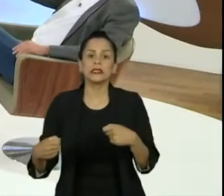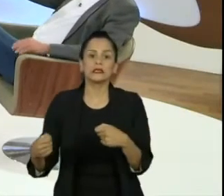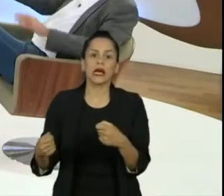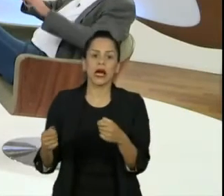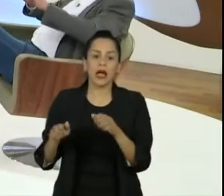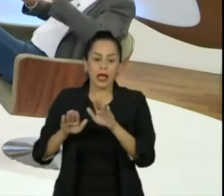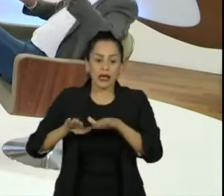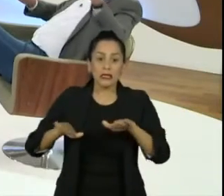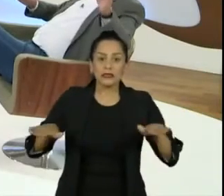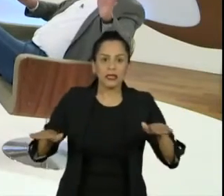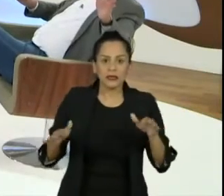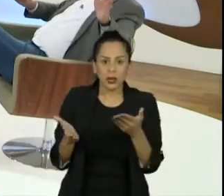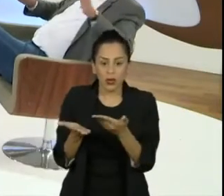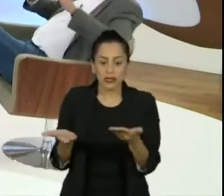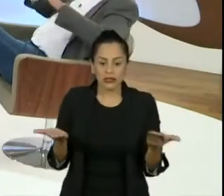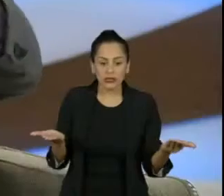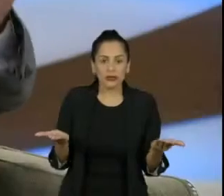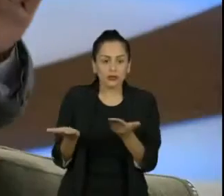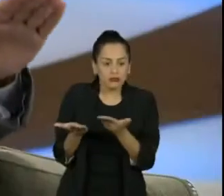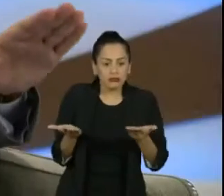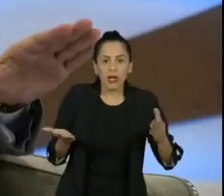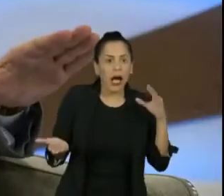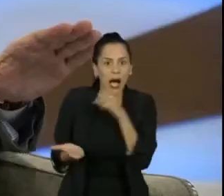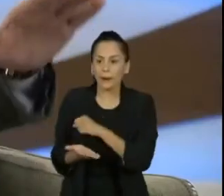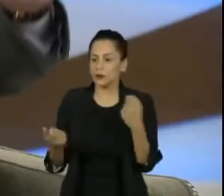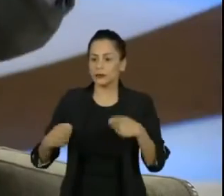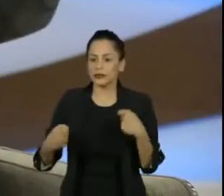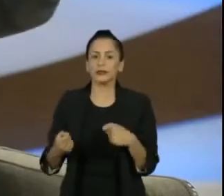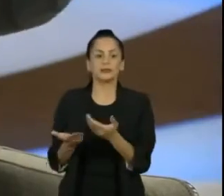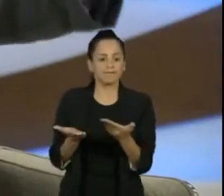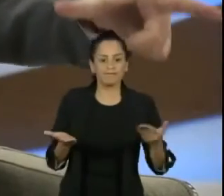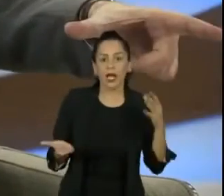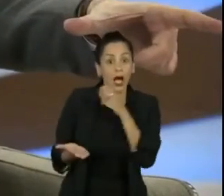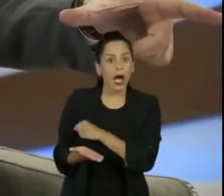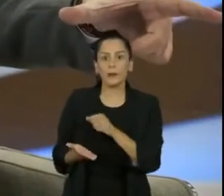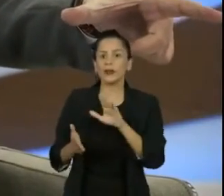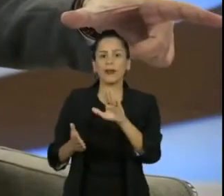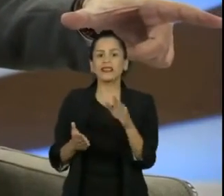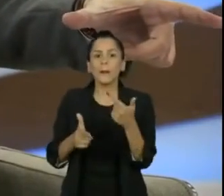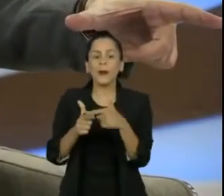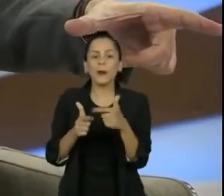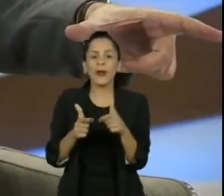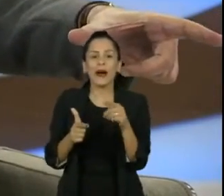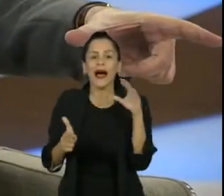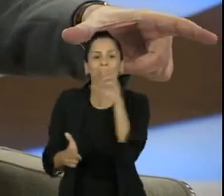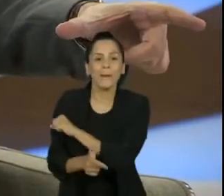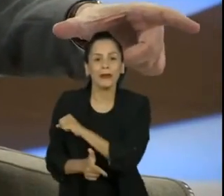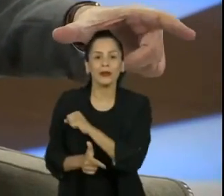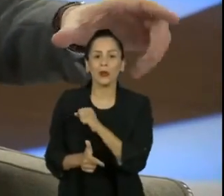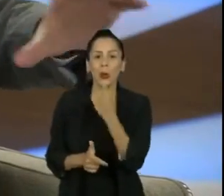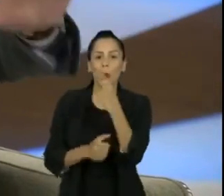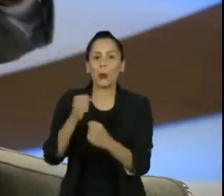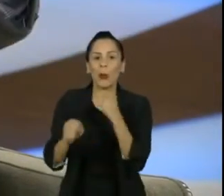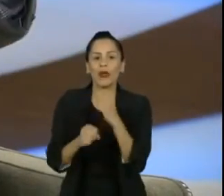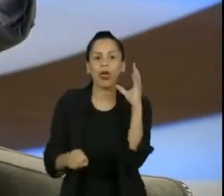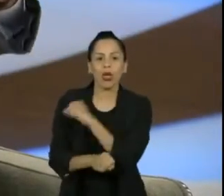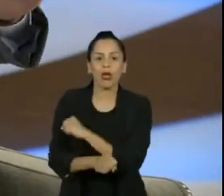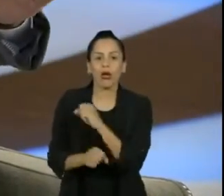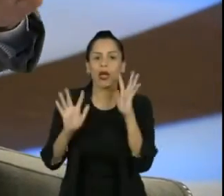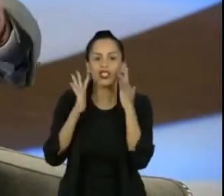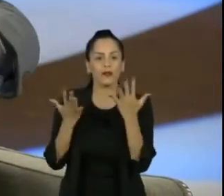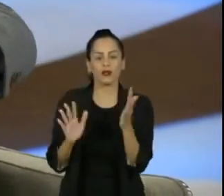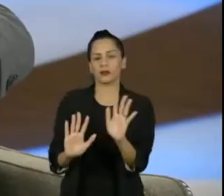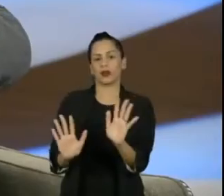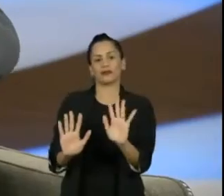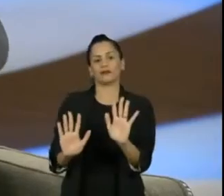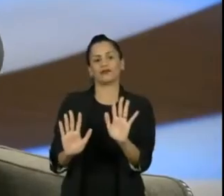Agora, é um problema que tem 40 anos e nos resolve em 4. Nós já começamos a primeira fase de obra do Vilarim, tá certo? E Tereza